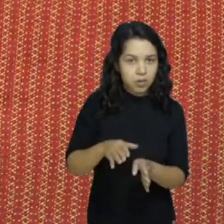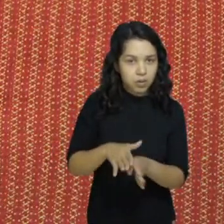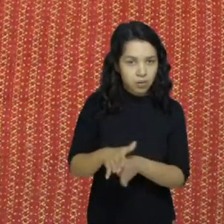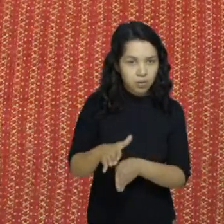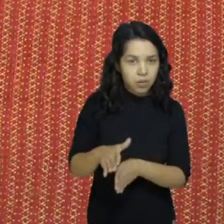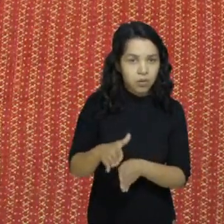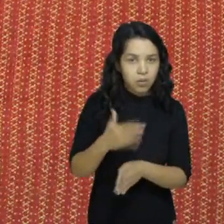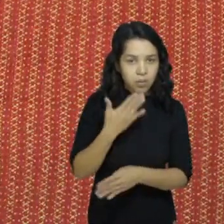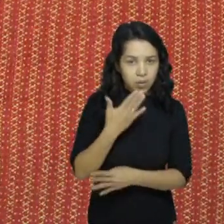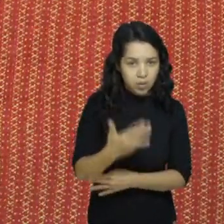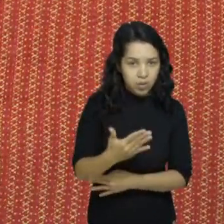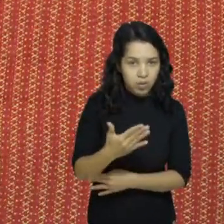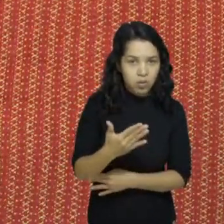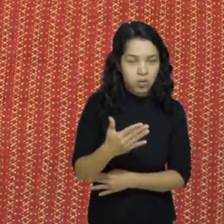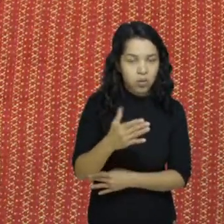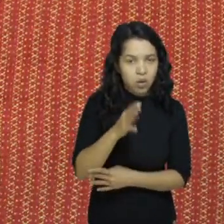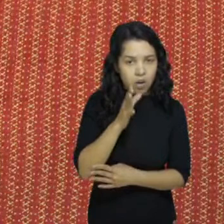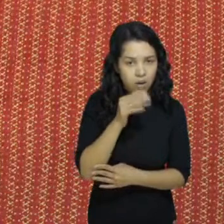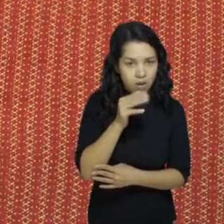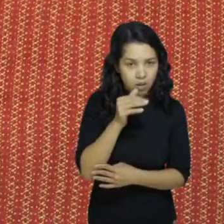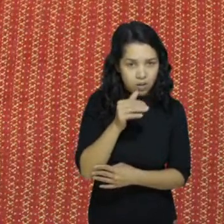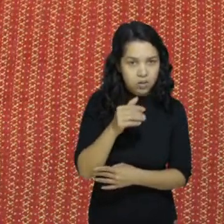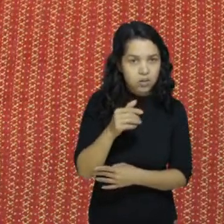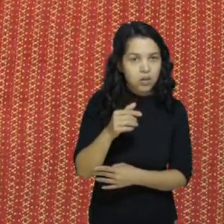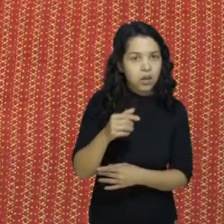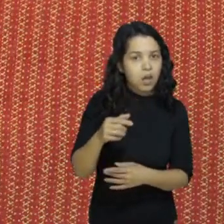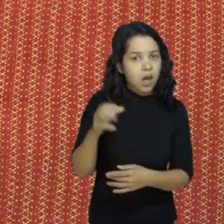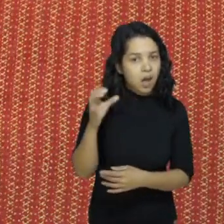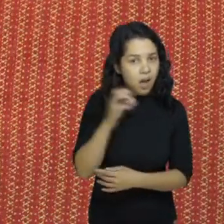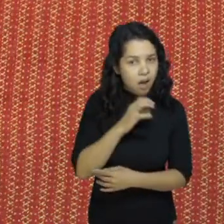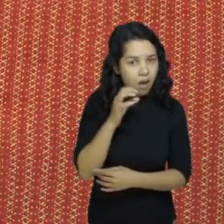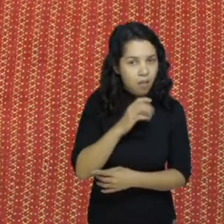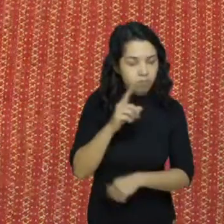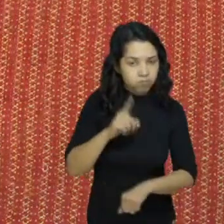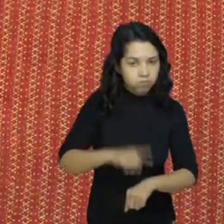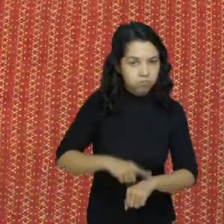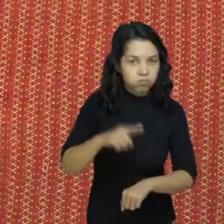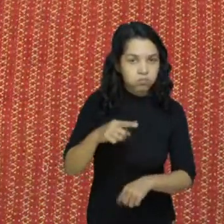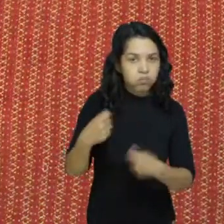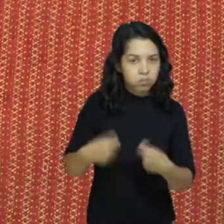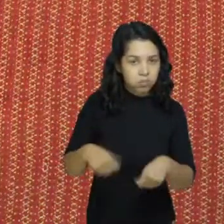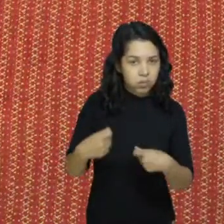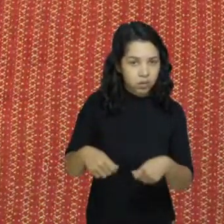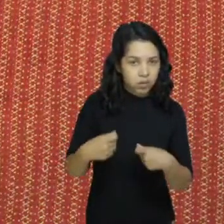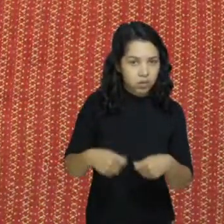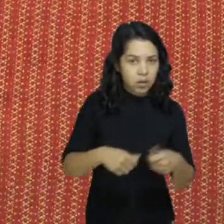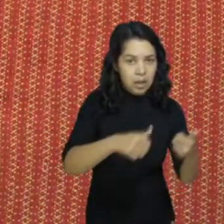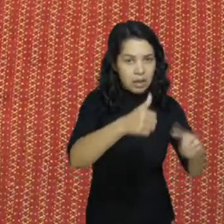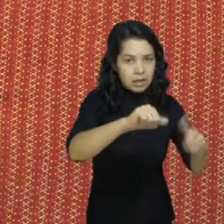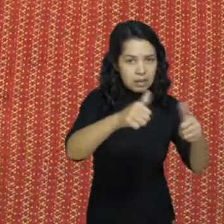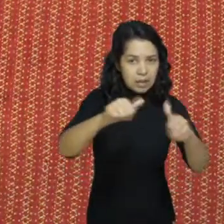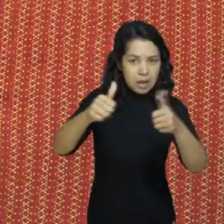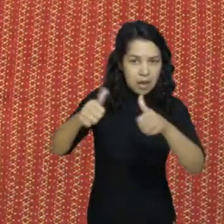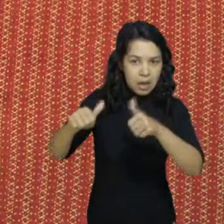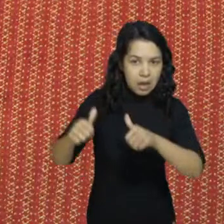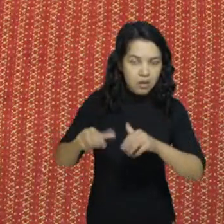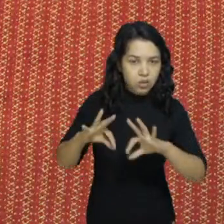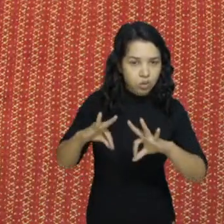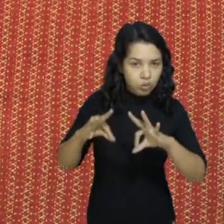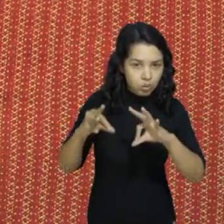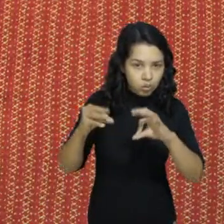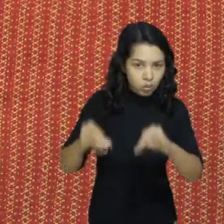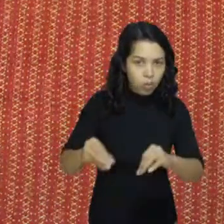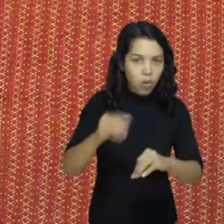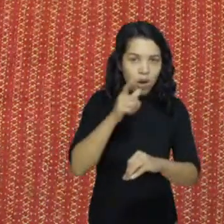encaminhar para casan para que faça imediatamente pelo Estado afora uma análise de todos os reservatórios